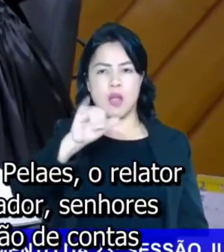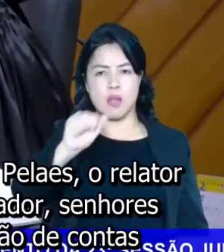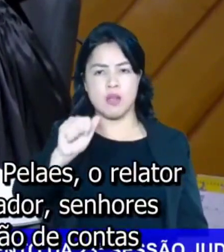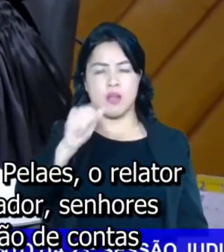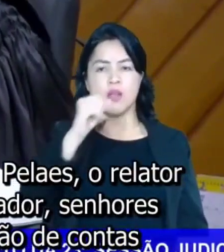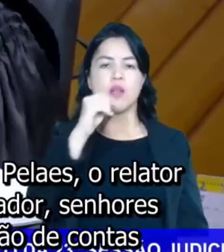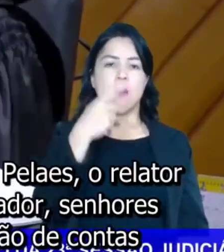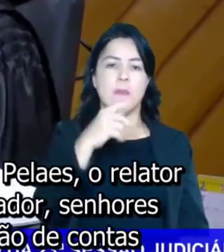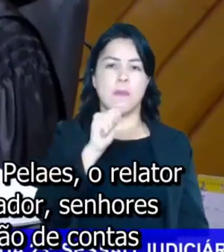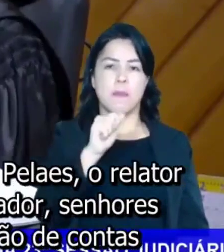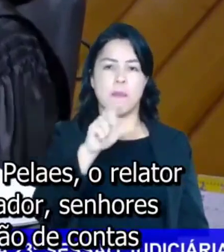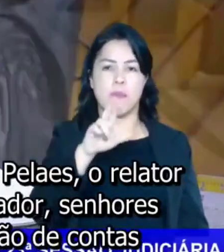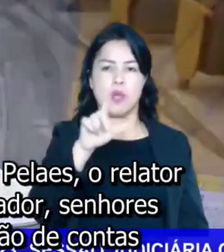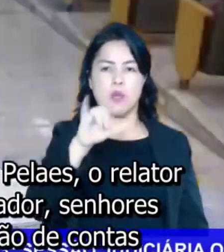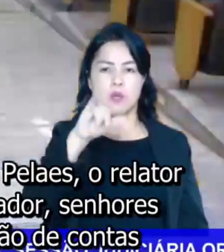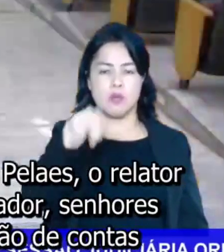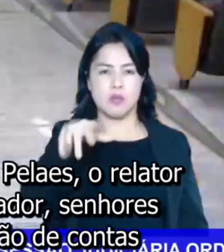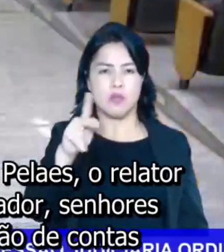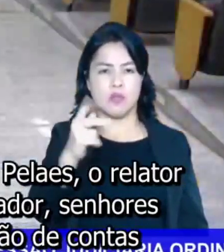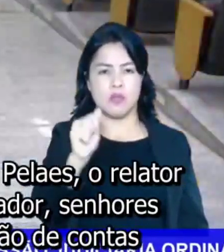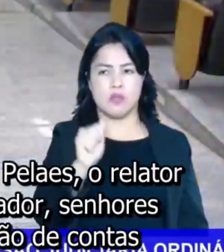Moraes Pelais. O relator está com a palavra.